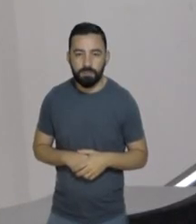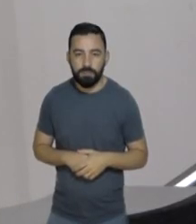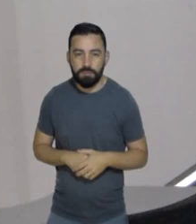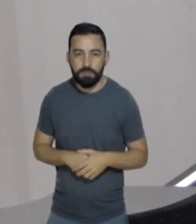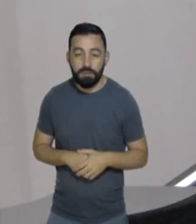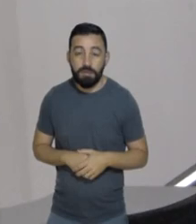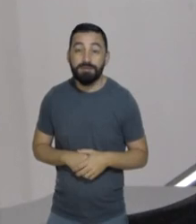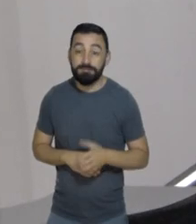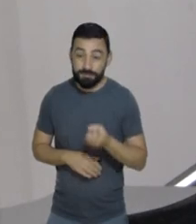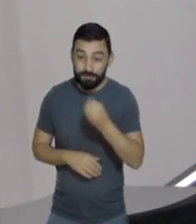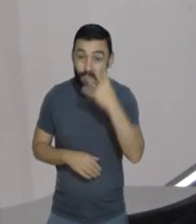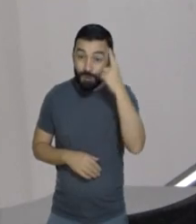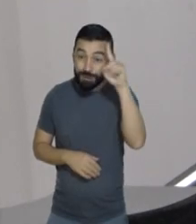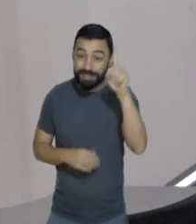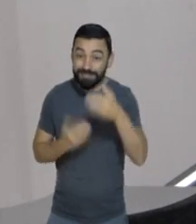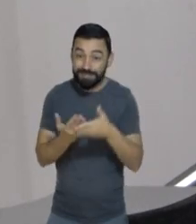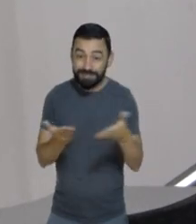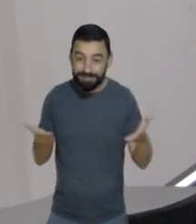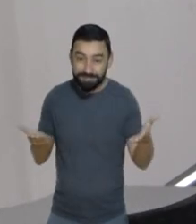Muito bom dia.